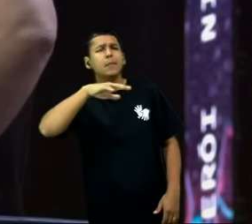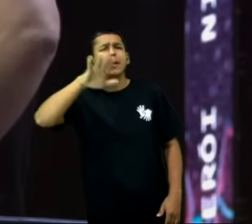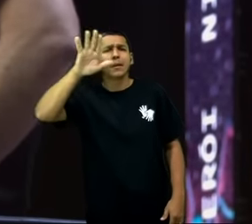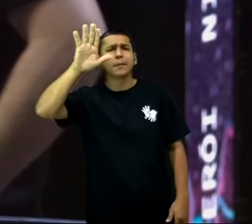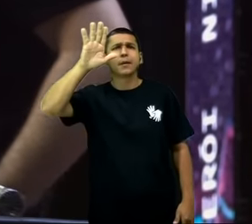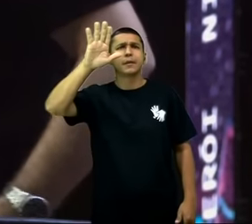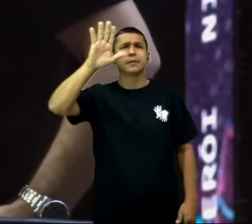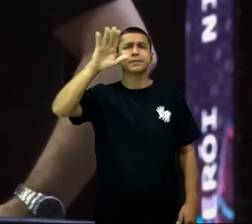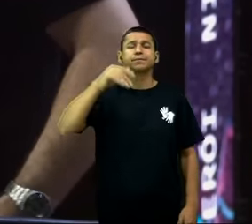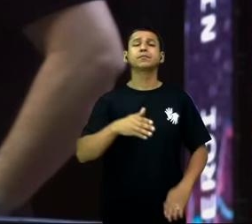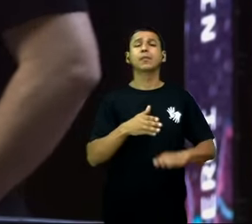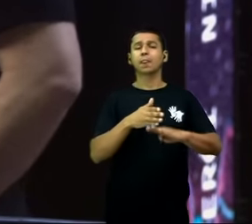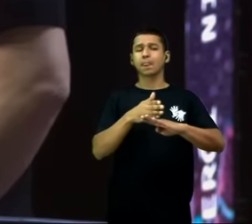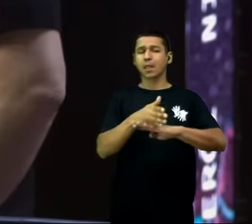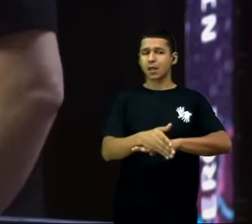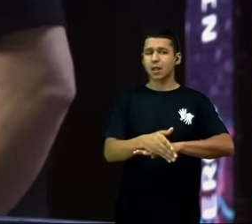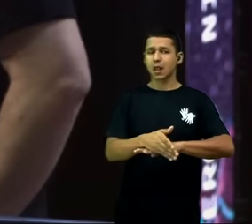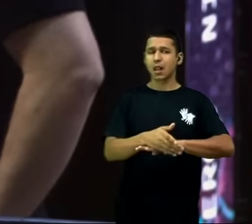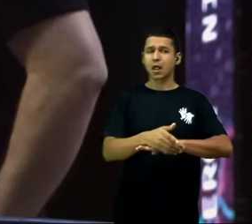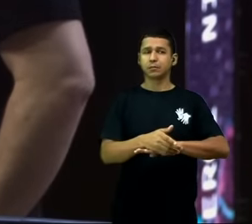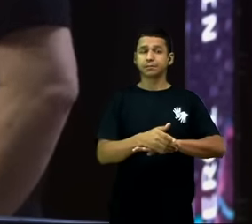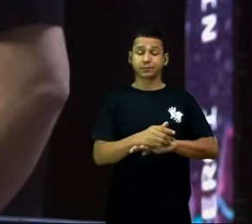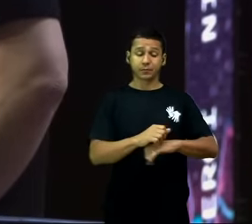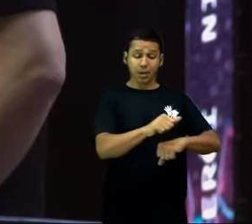Vai lá, entra no lugar de Abraão, você vai ver o que ele vai viver.